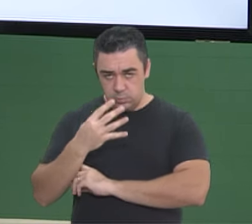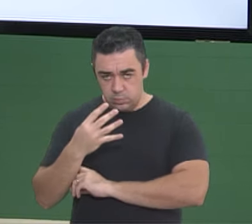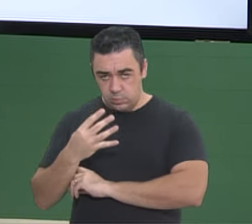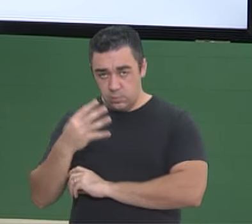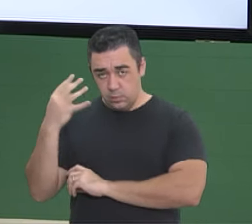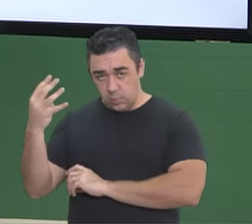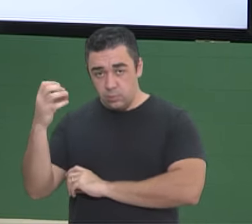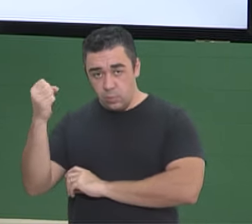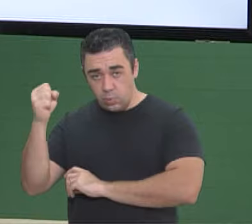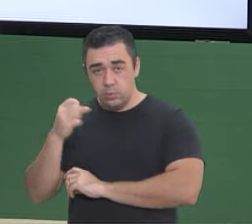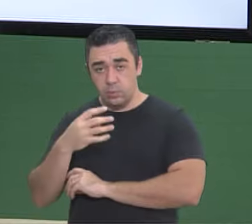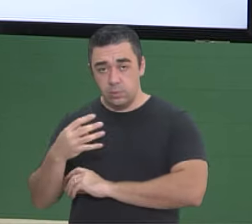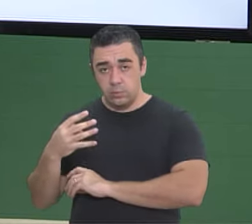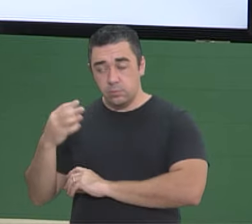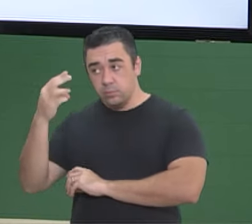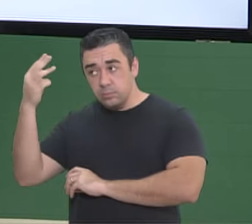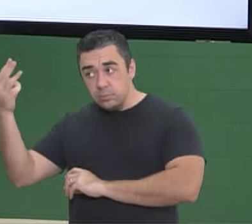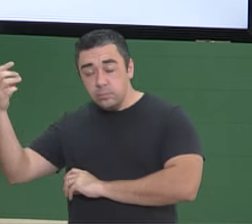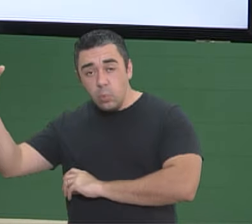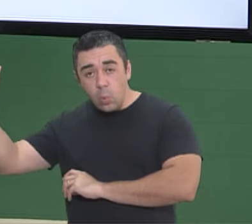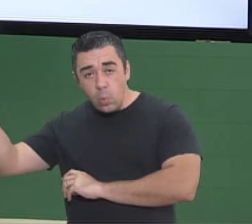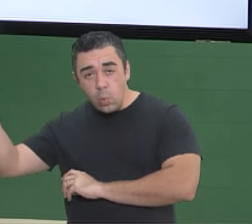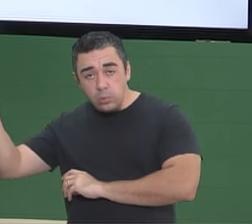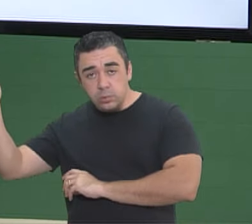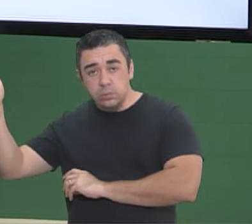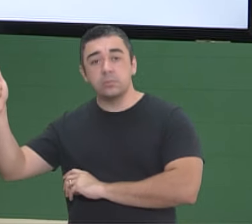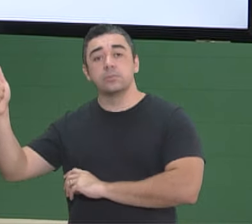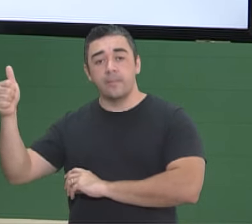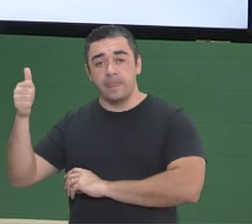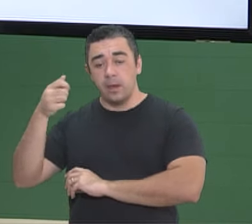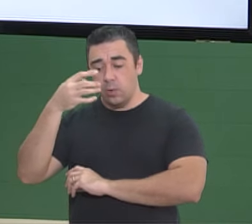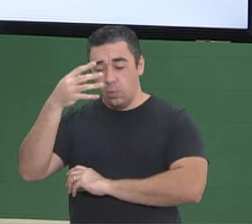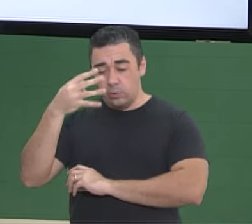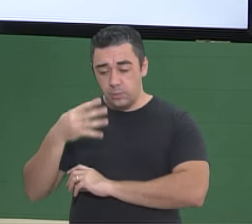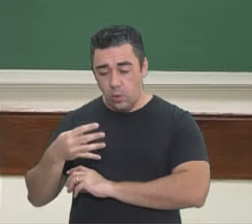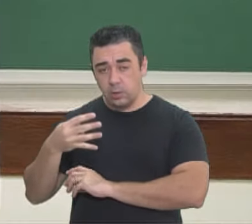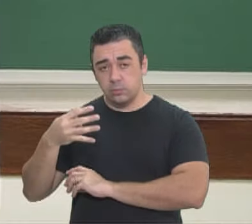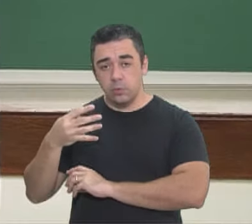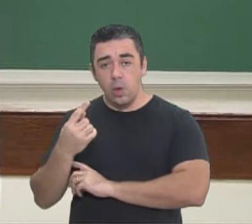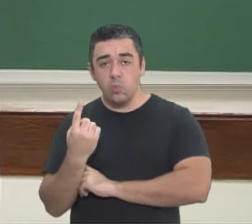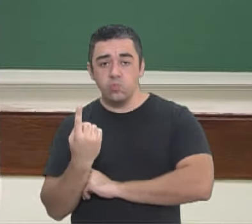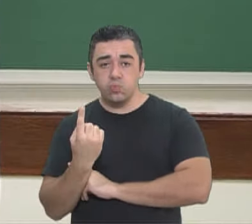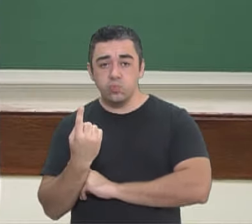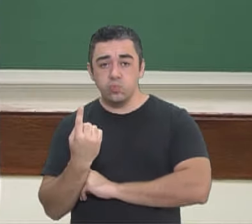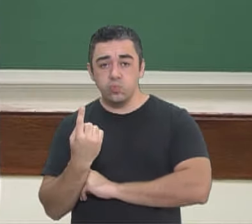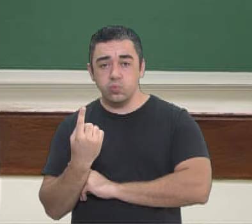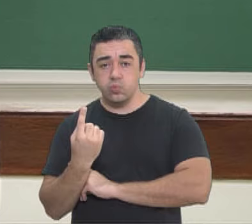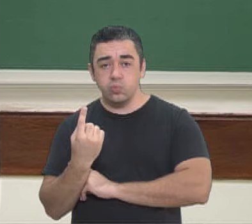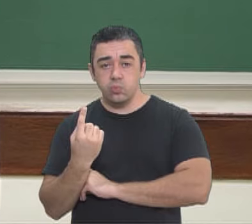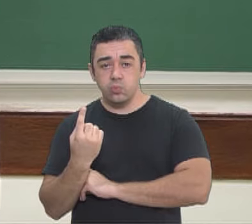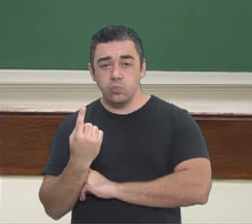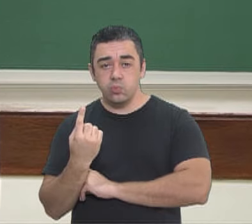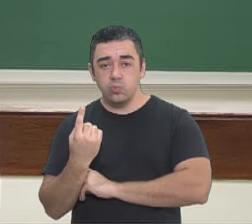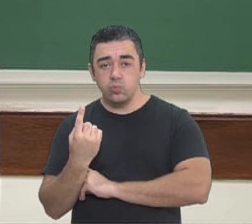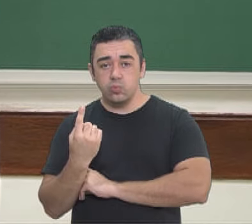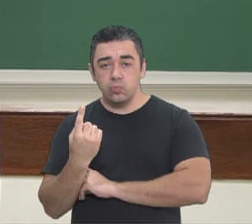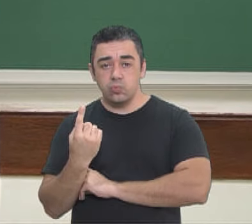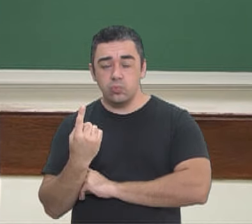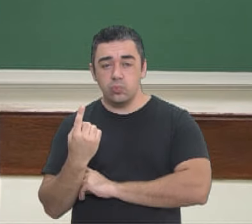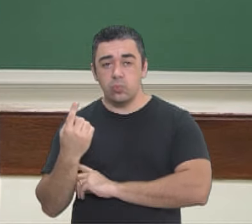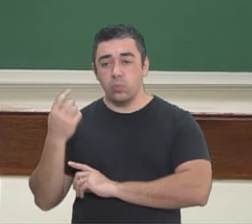mais 3 vai dar 11. O que deu aqui? 4 sobre 4 vai me dar um inteiro, certo? 4 sobre 4,